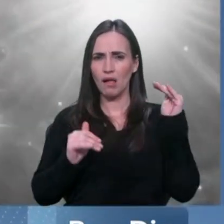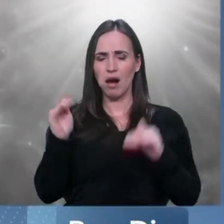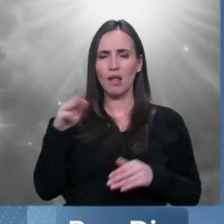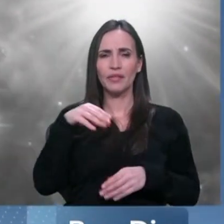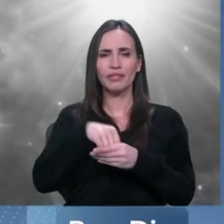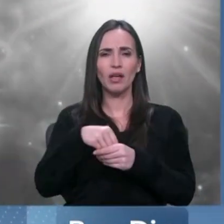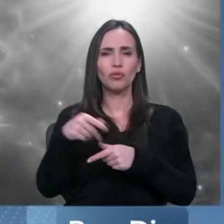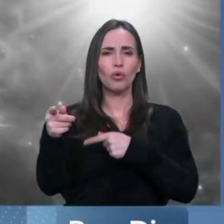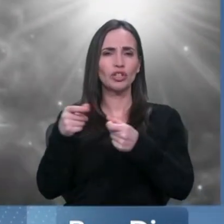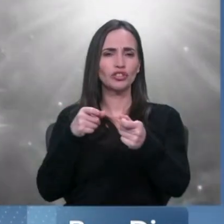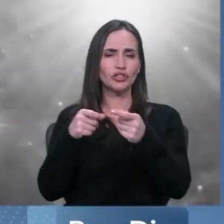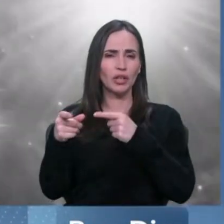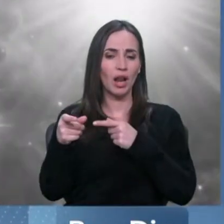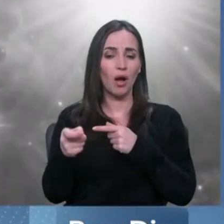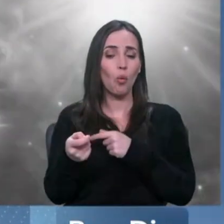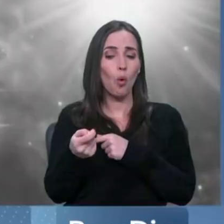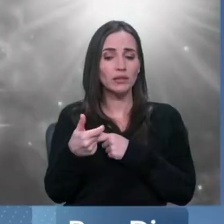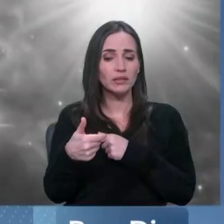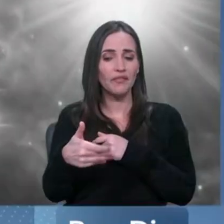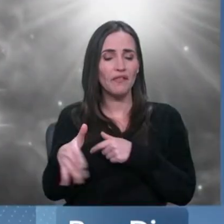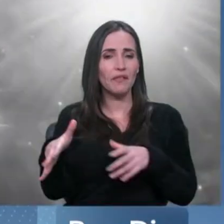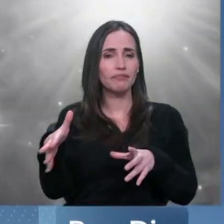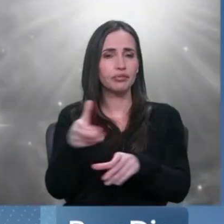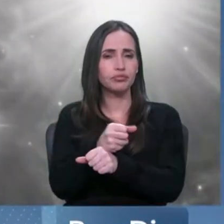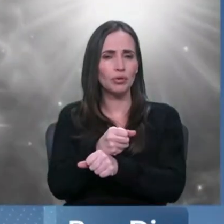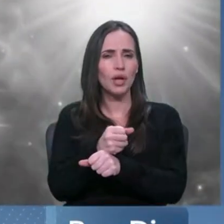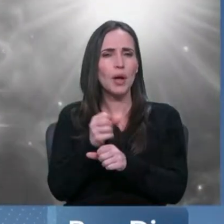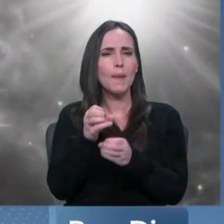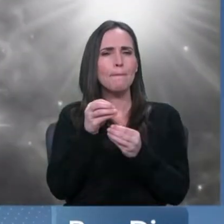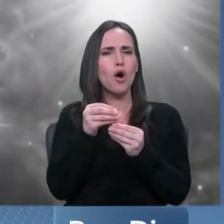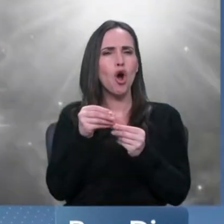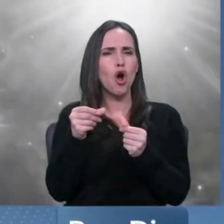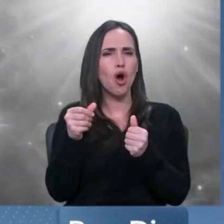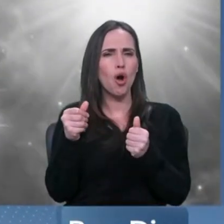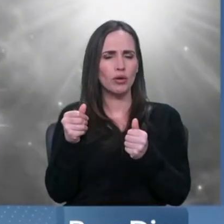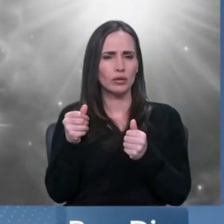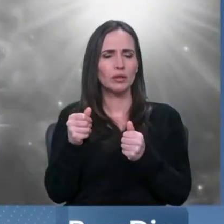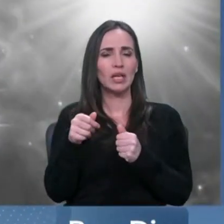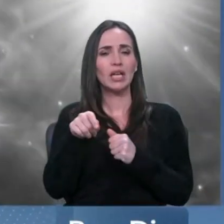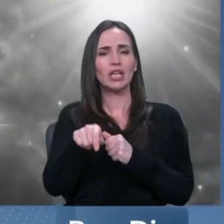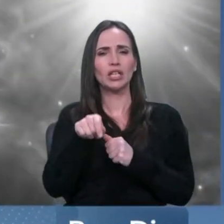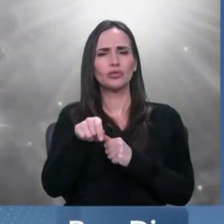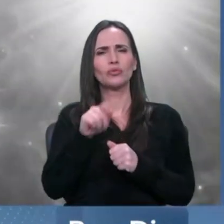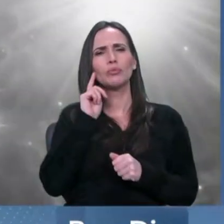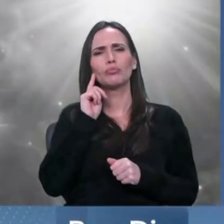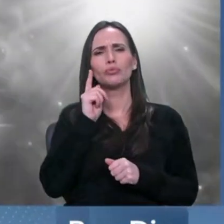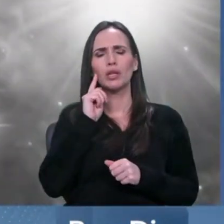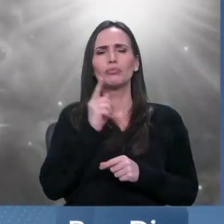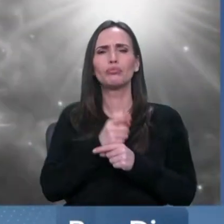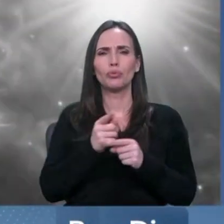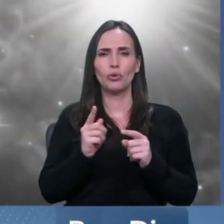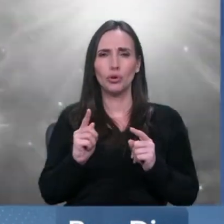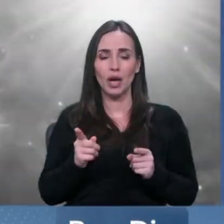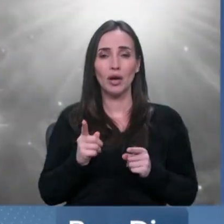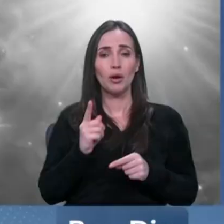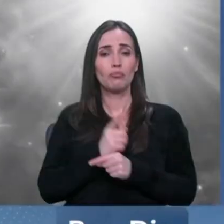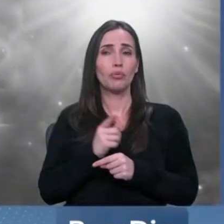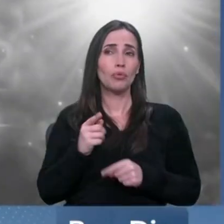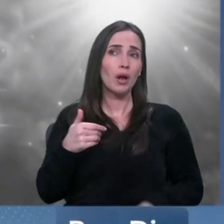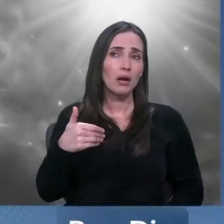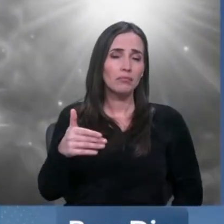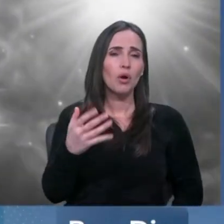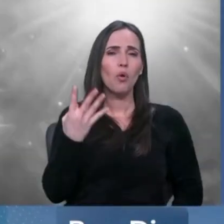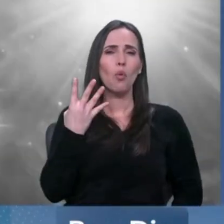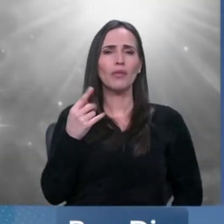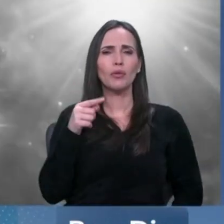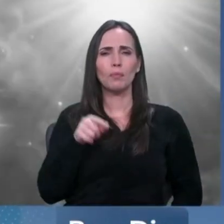das estrelas na fase final da sua vida e a produção de poeira. Em segundo lugar, porque é que isto é verdadeiramente importante? Olha, porque daqui a aproximadamente 4 mil milhões